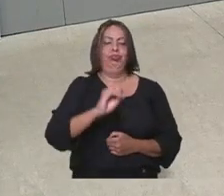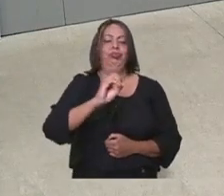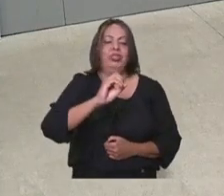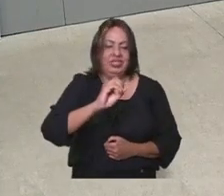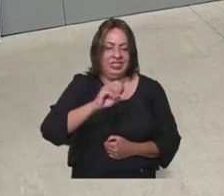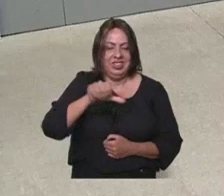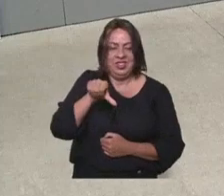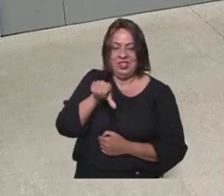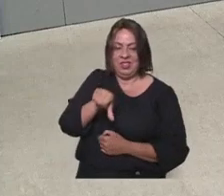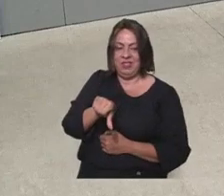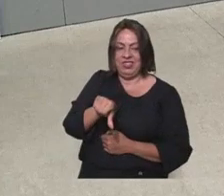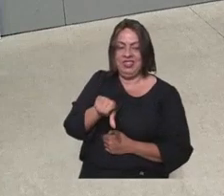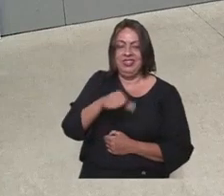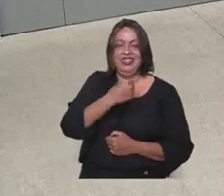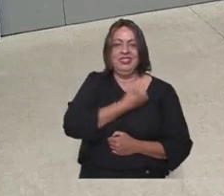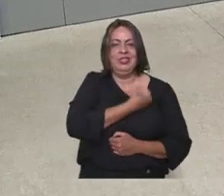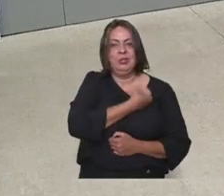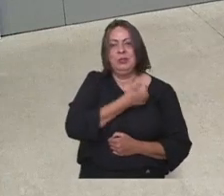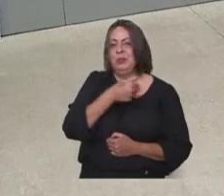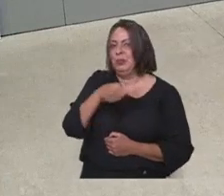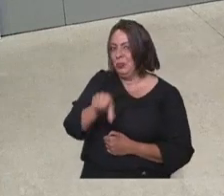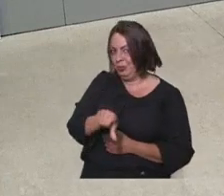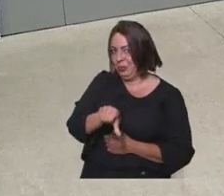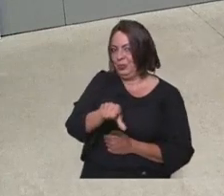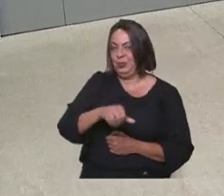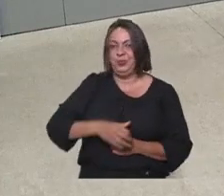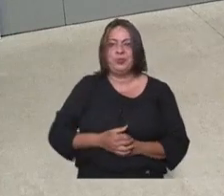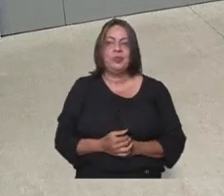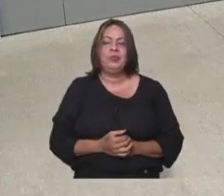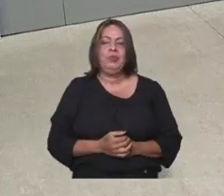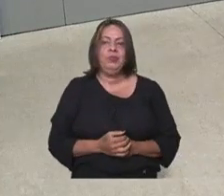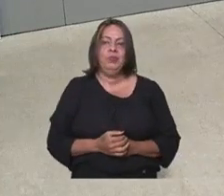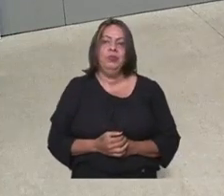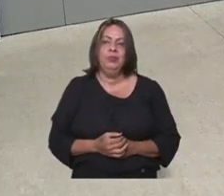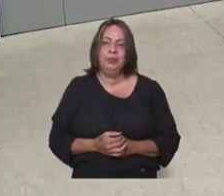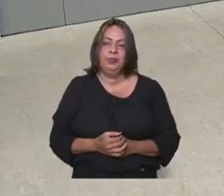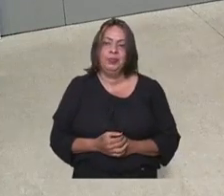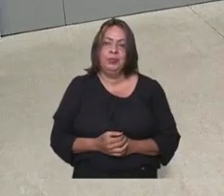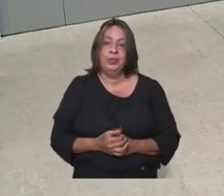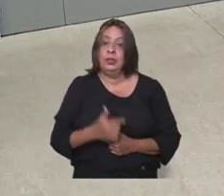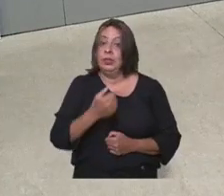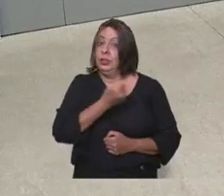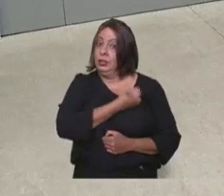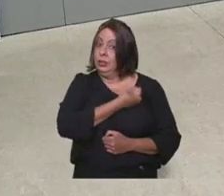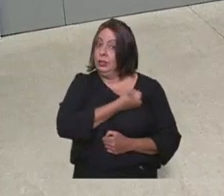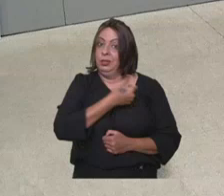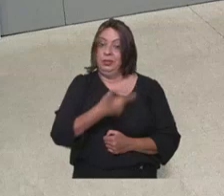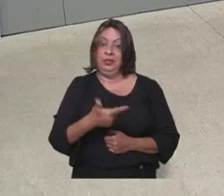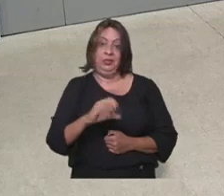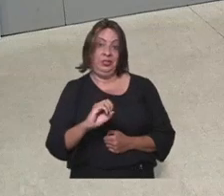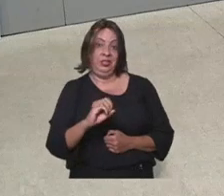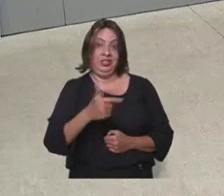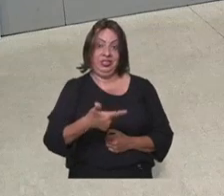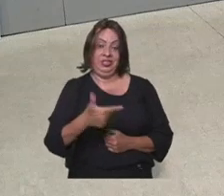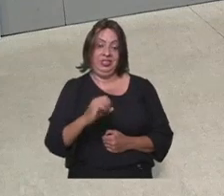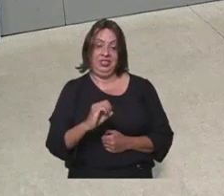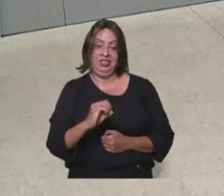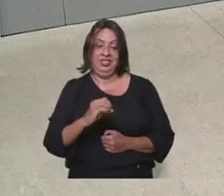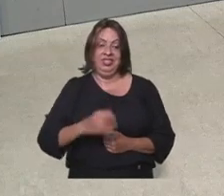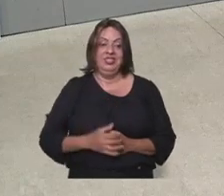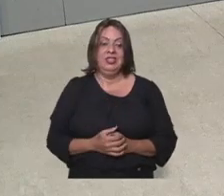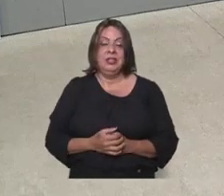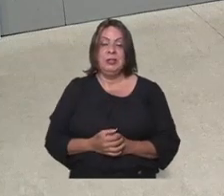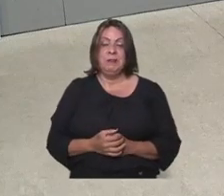Número 9, 9, 9 a bolinha da vez, 9, 9. Número 20 agora, 20, marque aí,